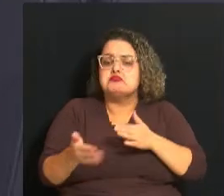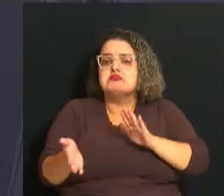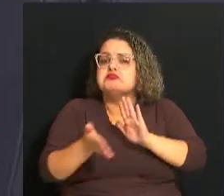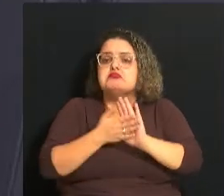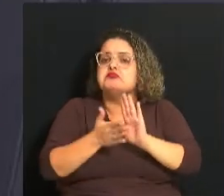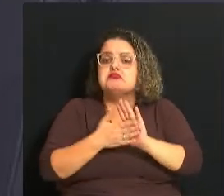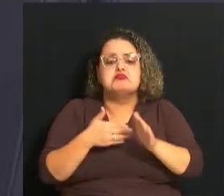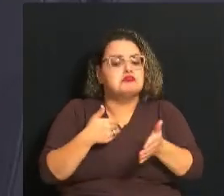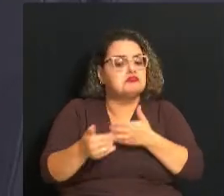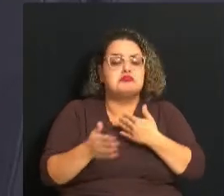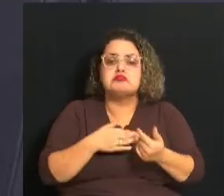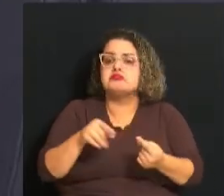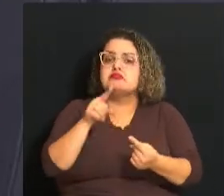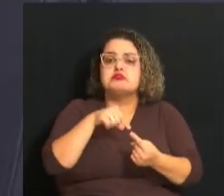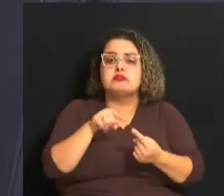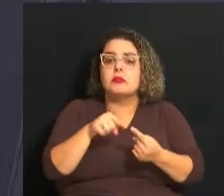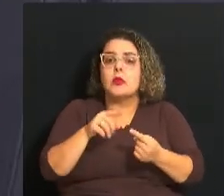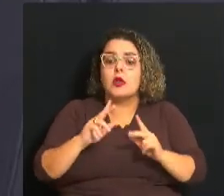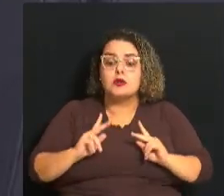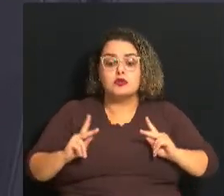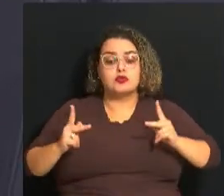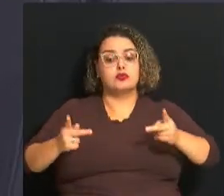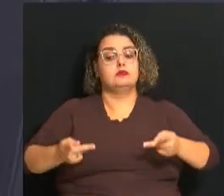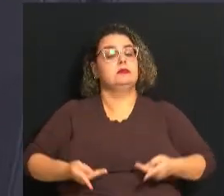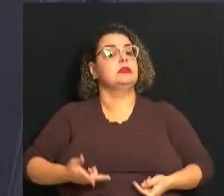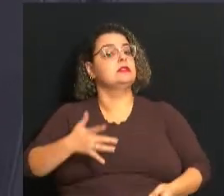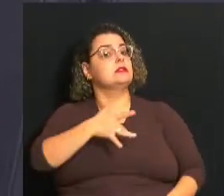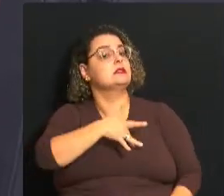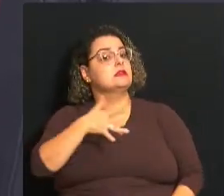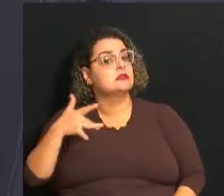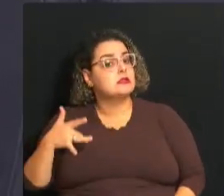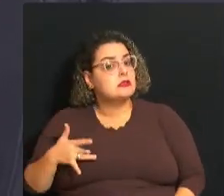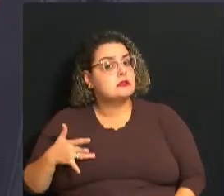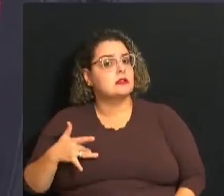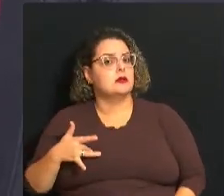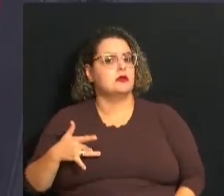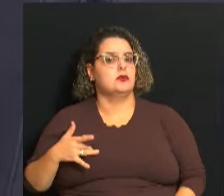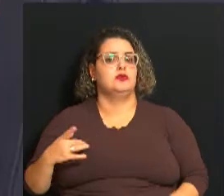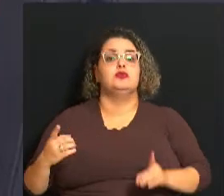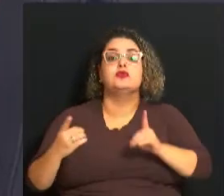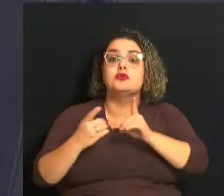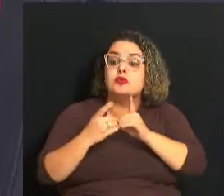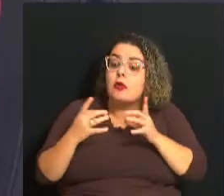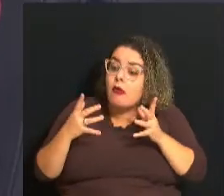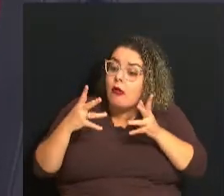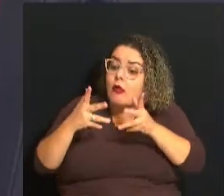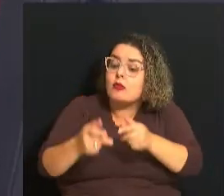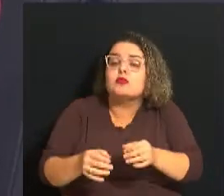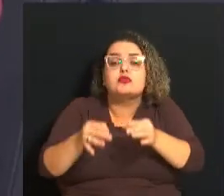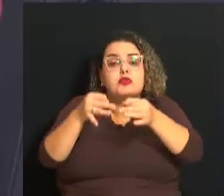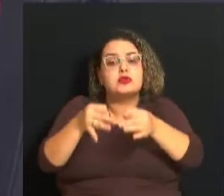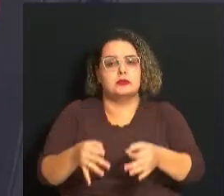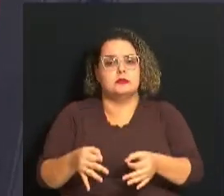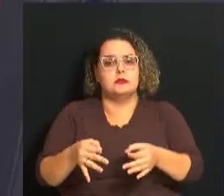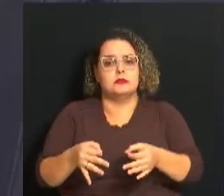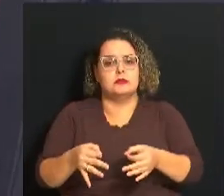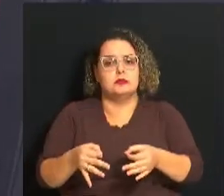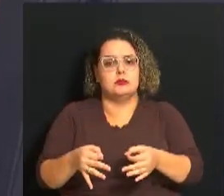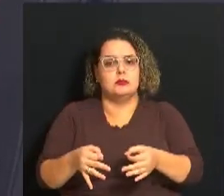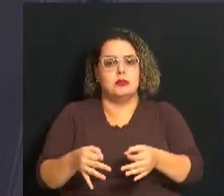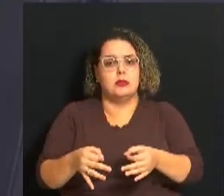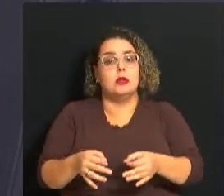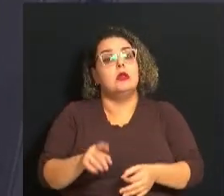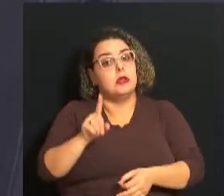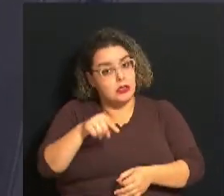qualquer objetivo de humanização da Saúde de um atendimento de saúde integral Tá certo conforme preconiza o